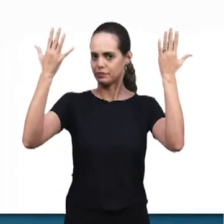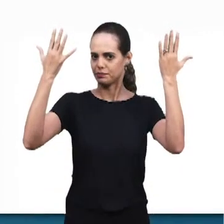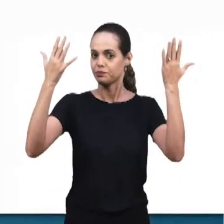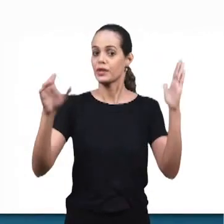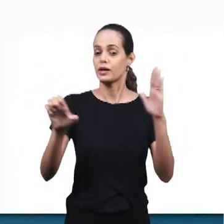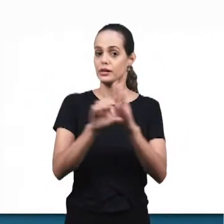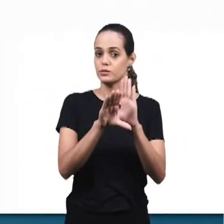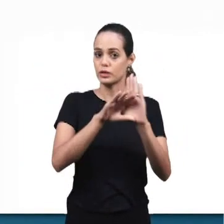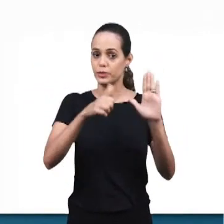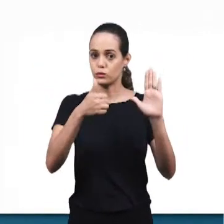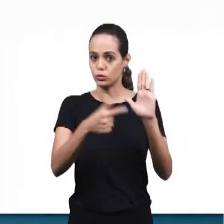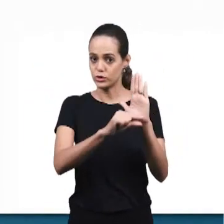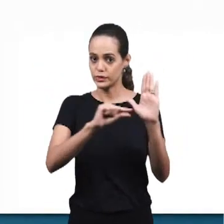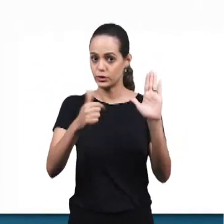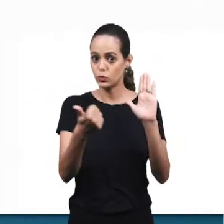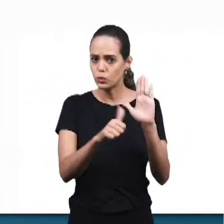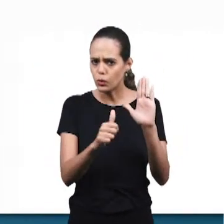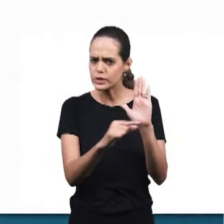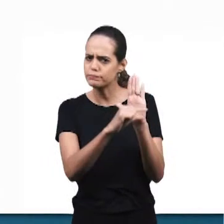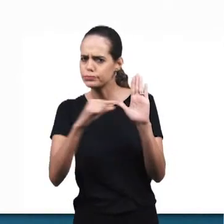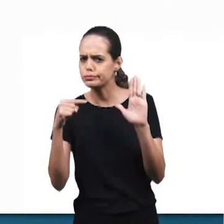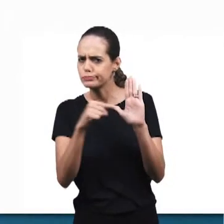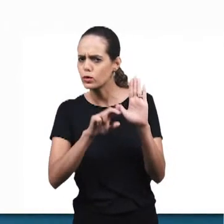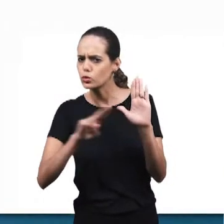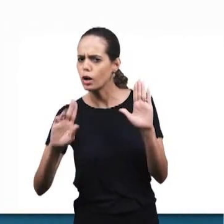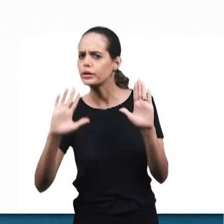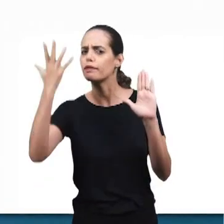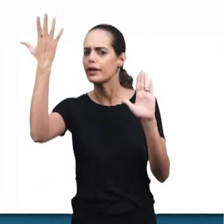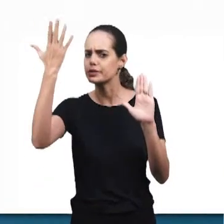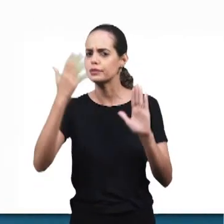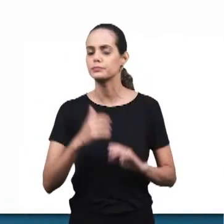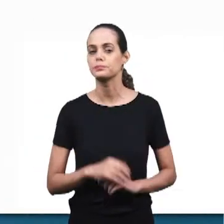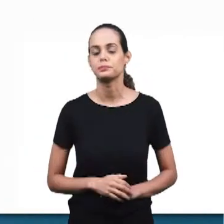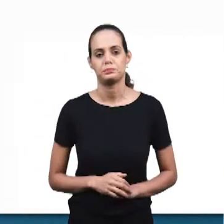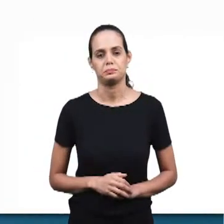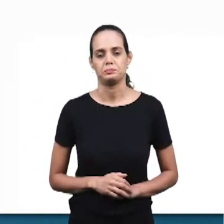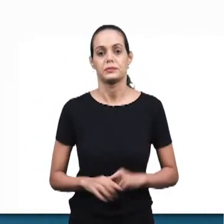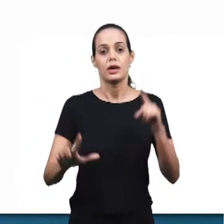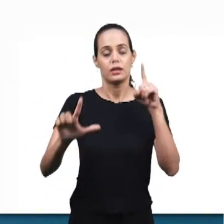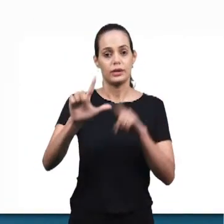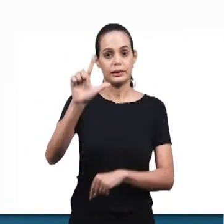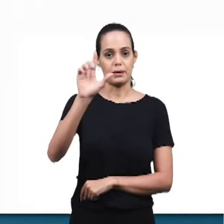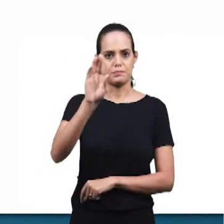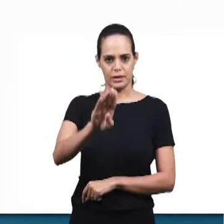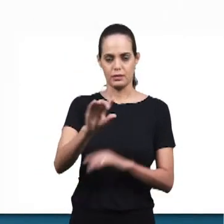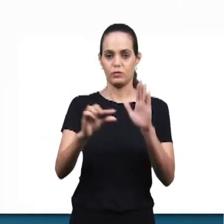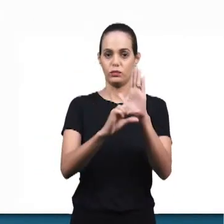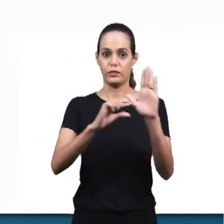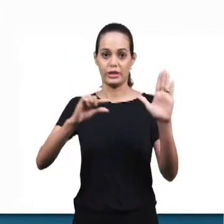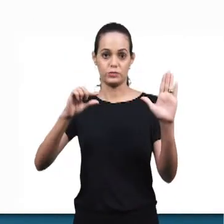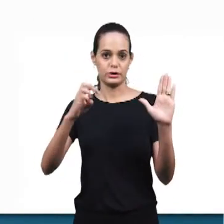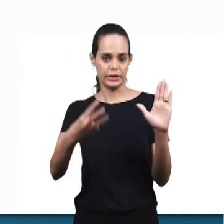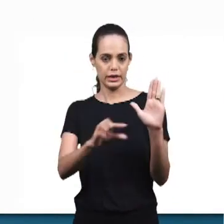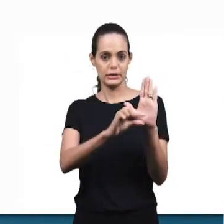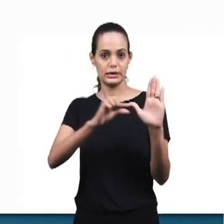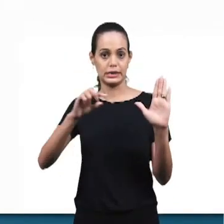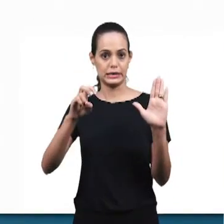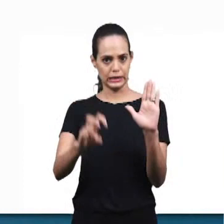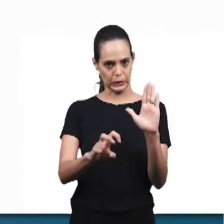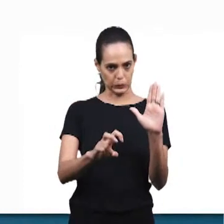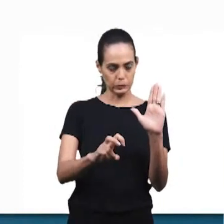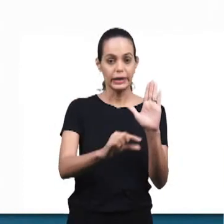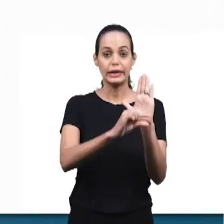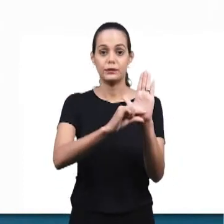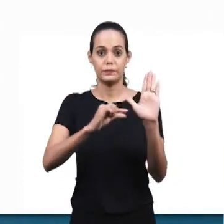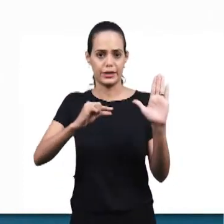da festa? Ou seja, Êxodo capítulo 12, versículo 11. Depois, letra B. Nos versos 3 e 5, também do